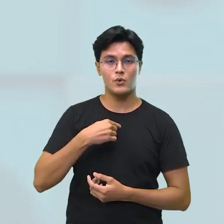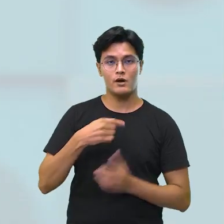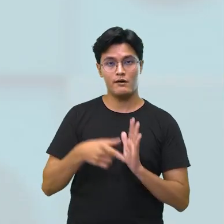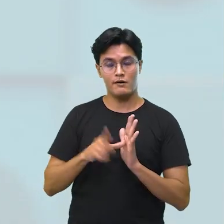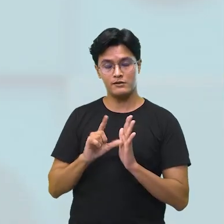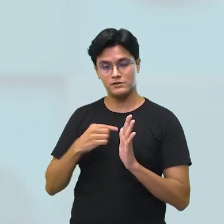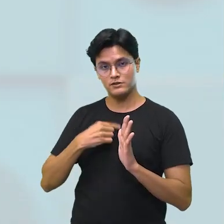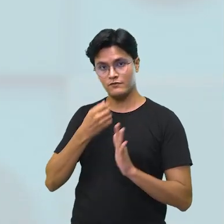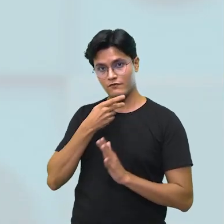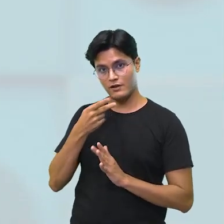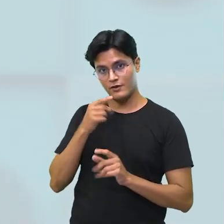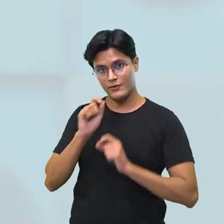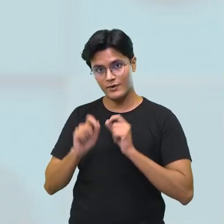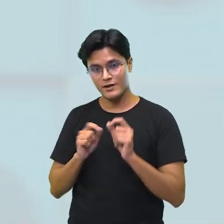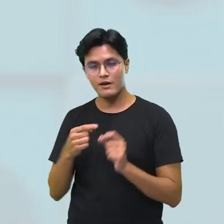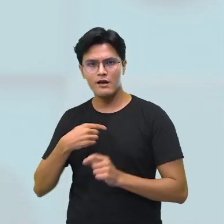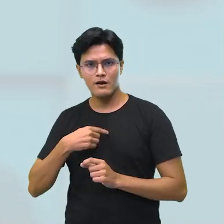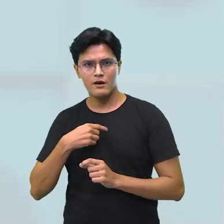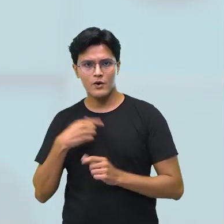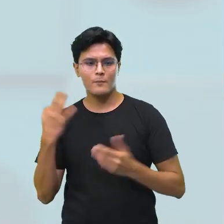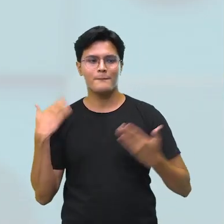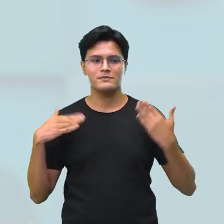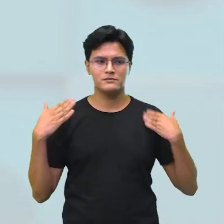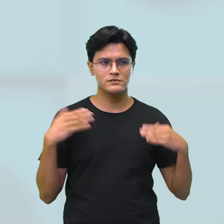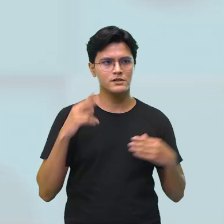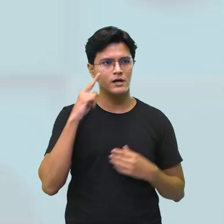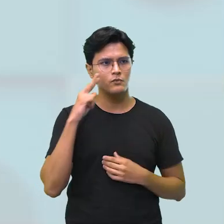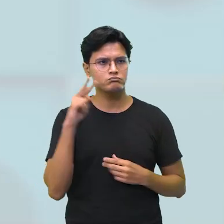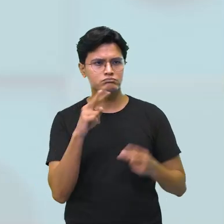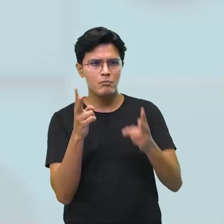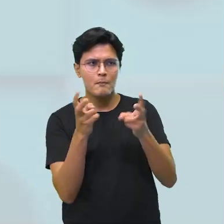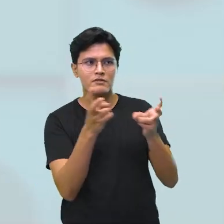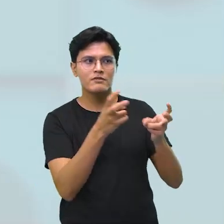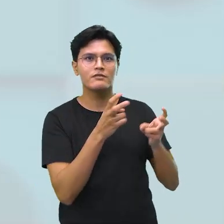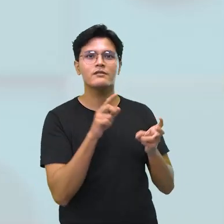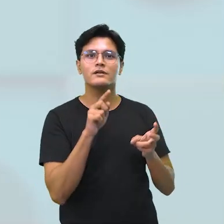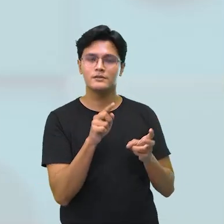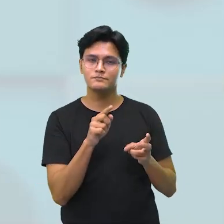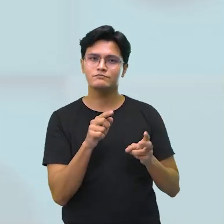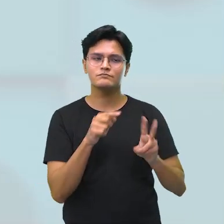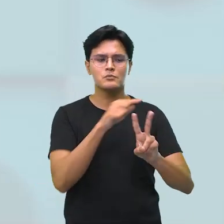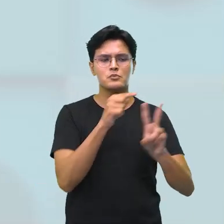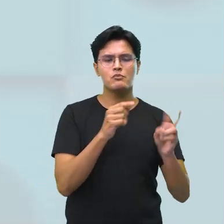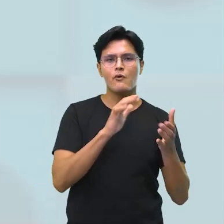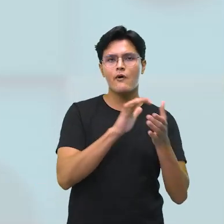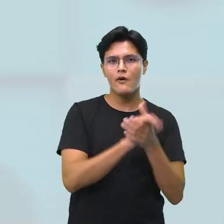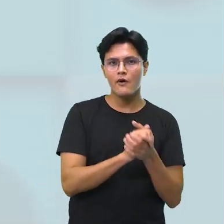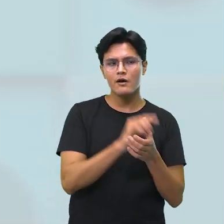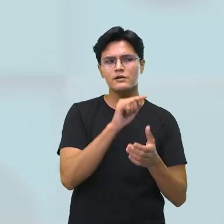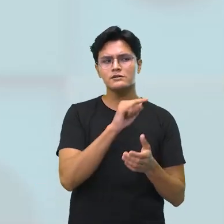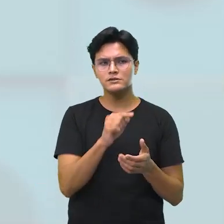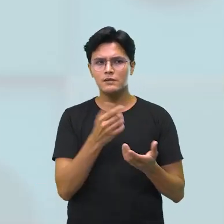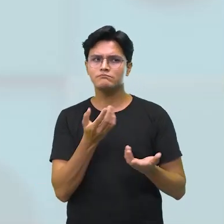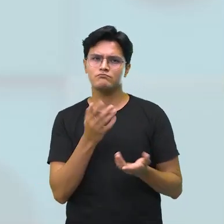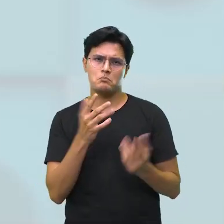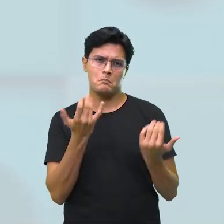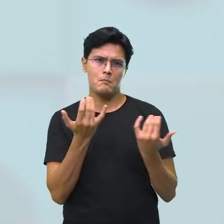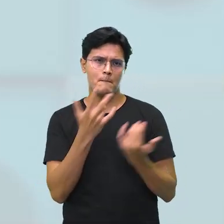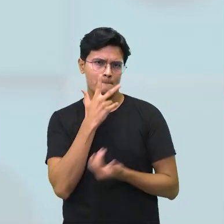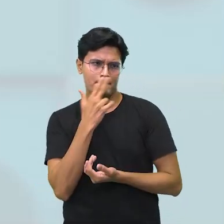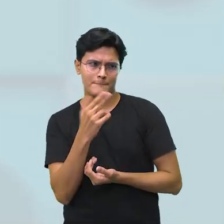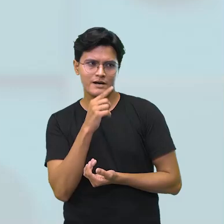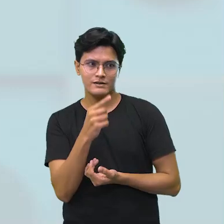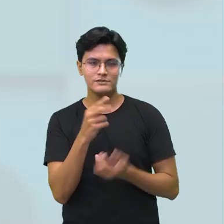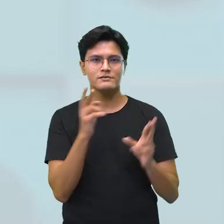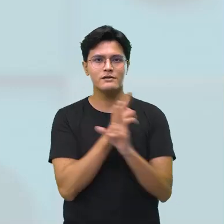redor e dou aquela minha observação. Aquele eles estão bem. Por que tu acha que eles estão bem? Por causa da postura. Vê que ele tá toda hora mexendo no celular,